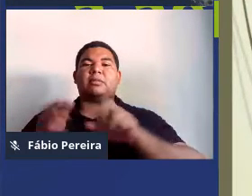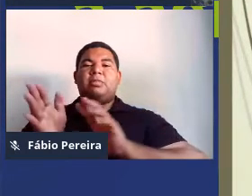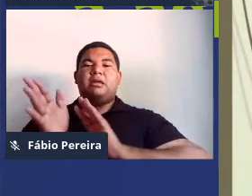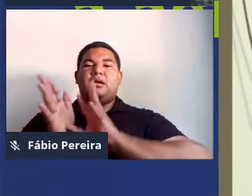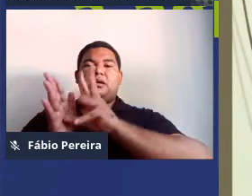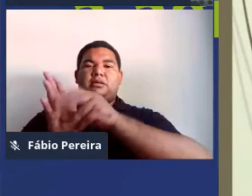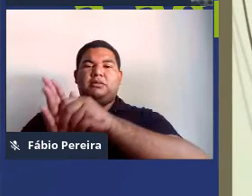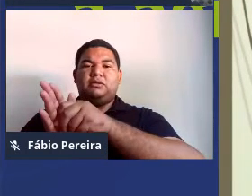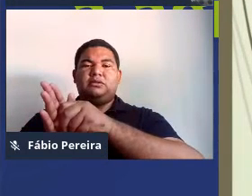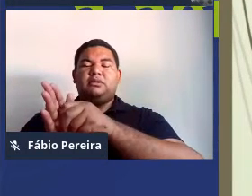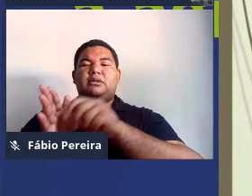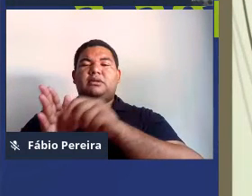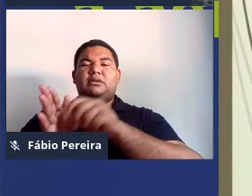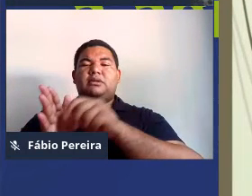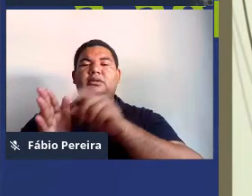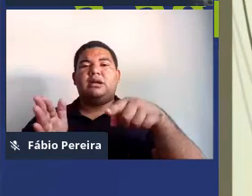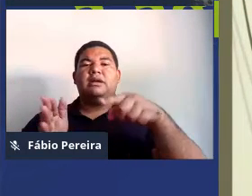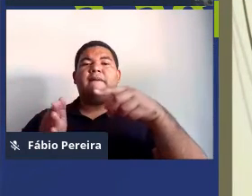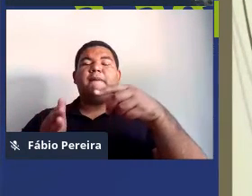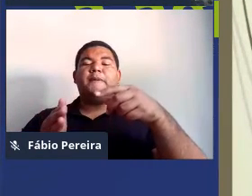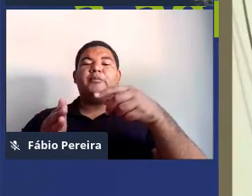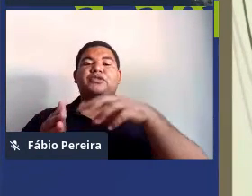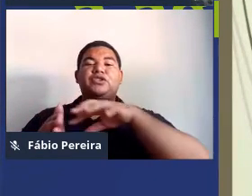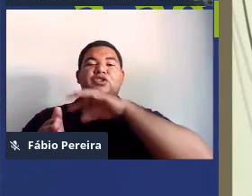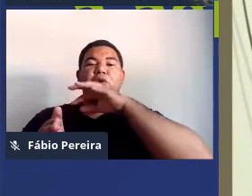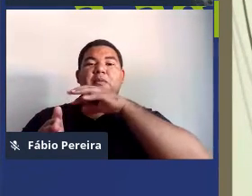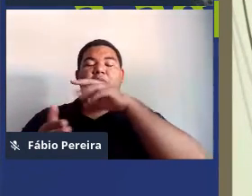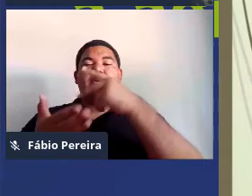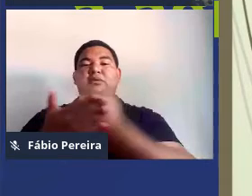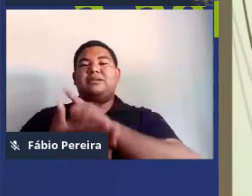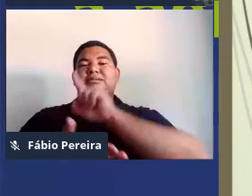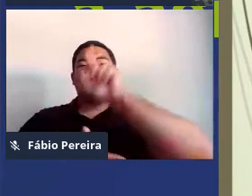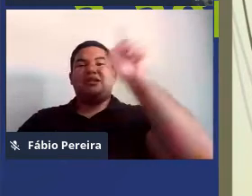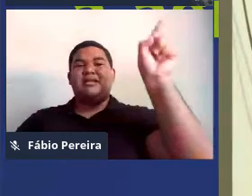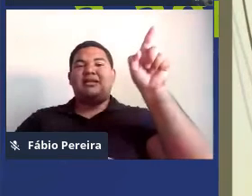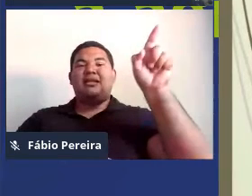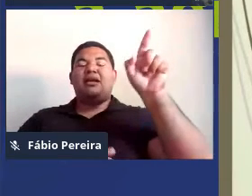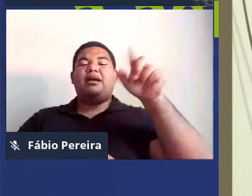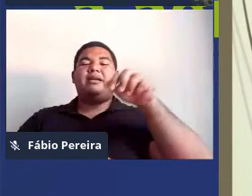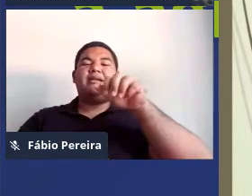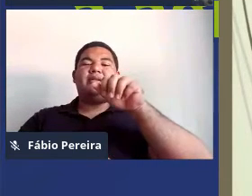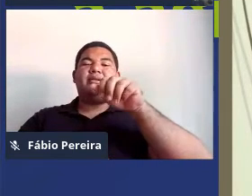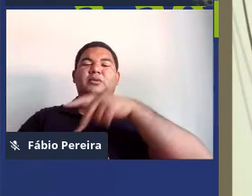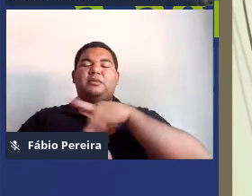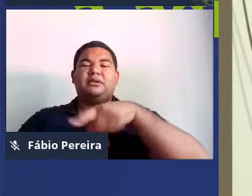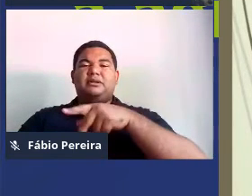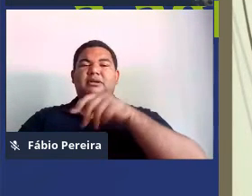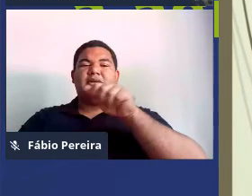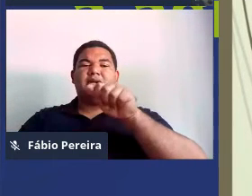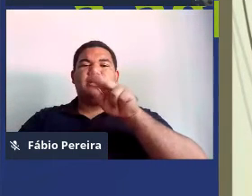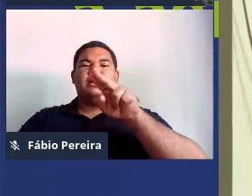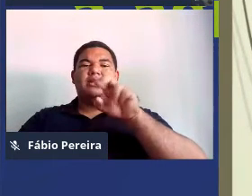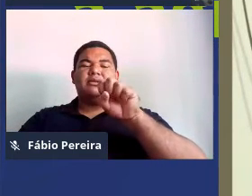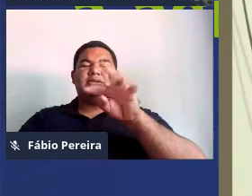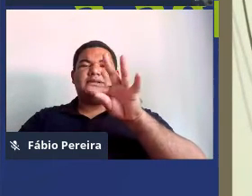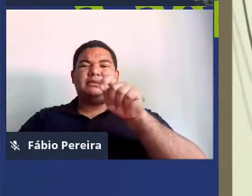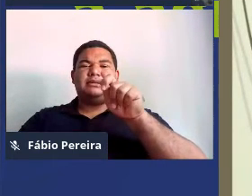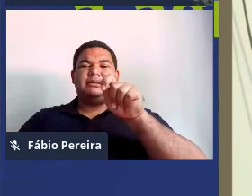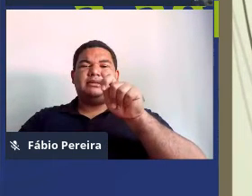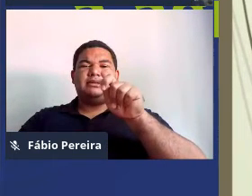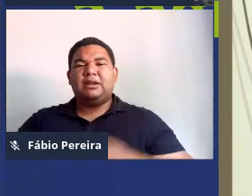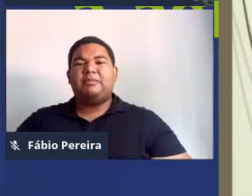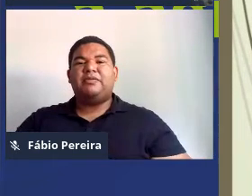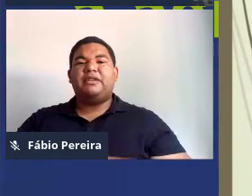que ocorrem na Austrália. E a primeira espécie, ela vive em água doce, a segunda vive em